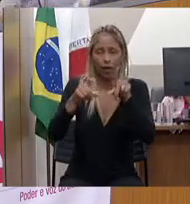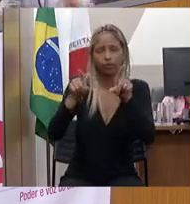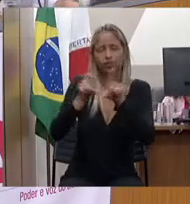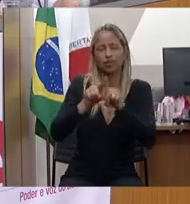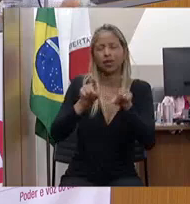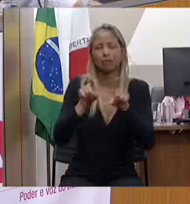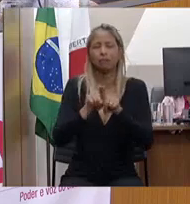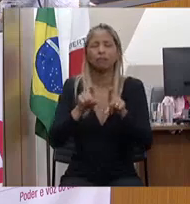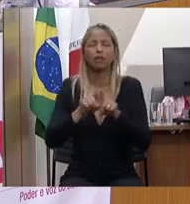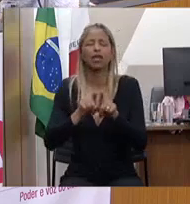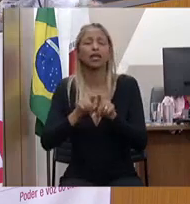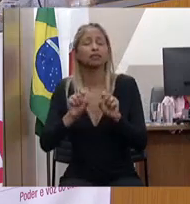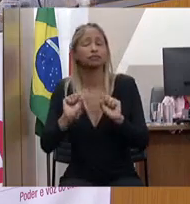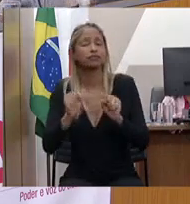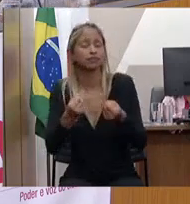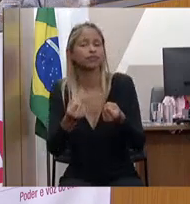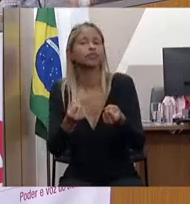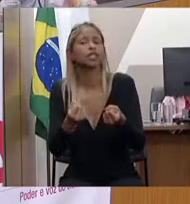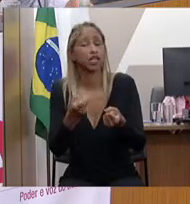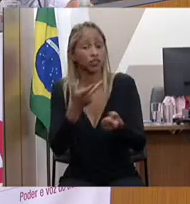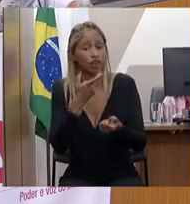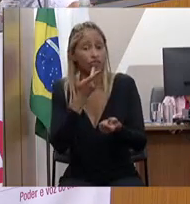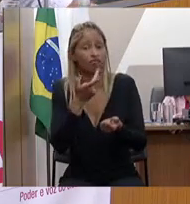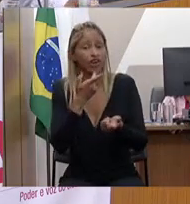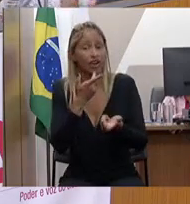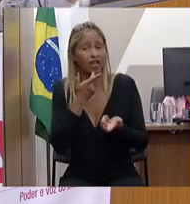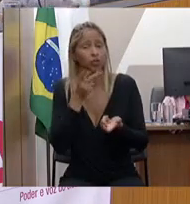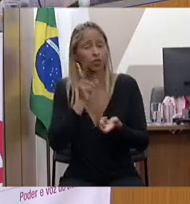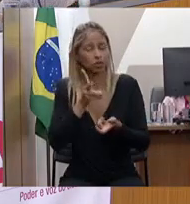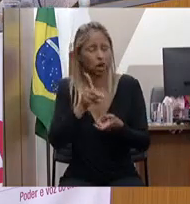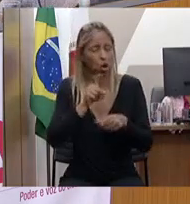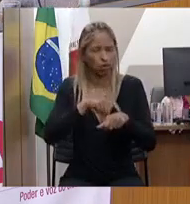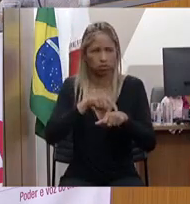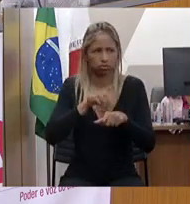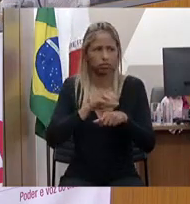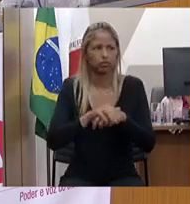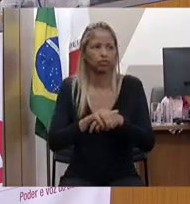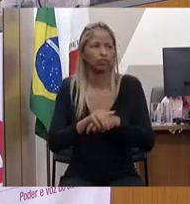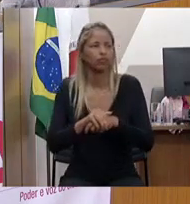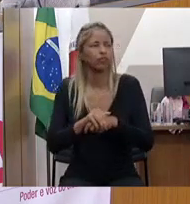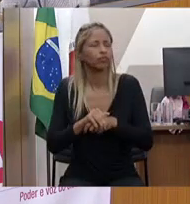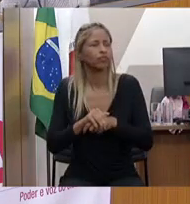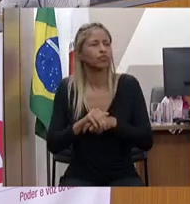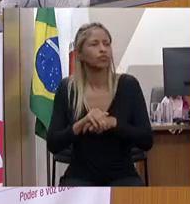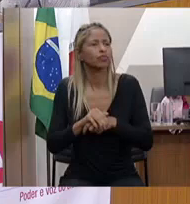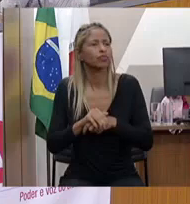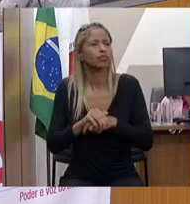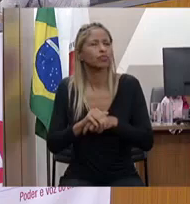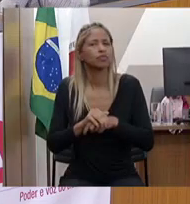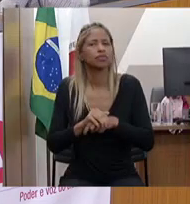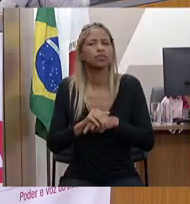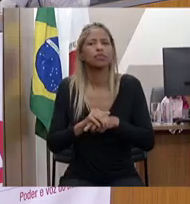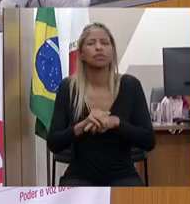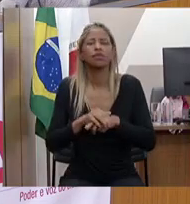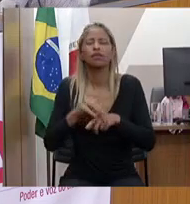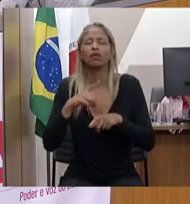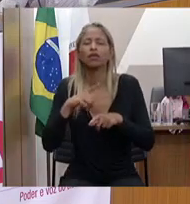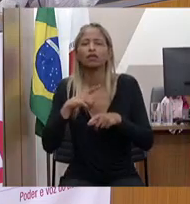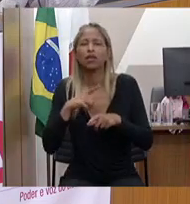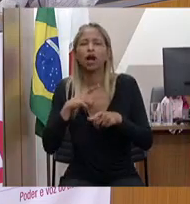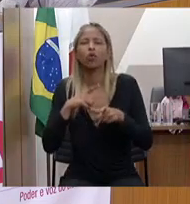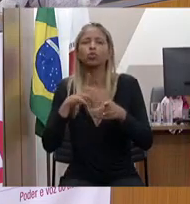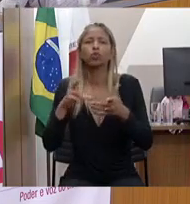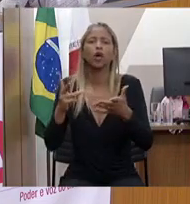reforçar uma coisa aqui que foi falada que o tempo todo e eu resgato a questão da gente pensar na